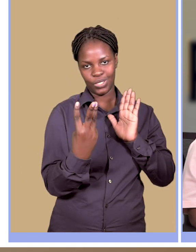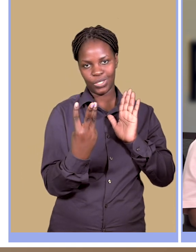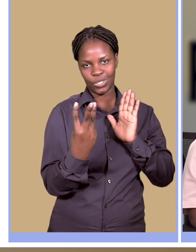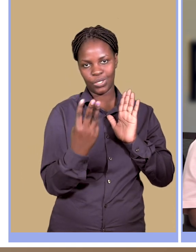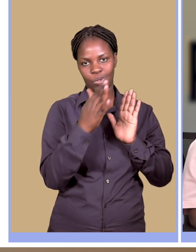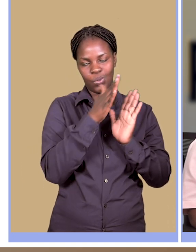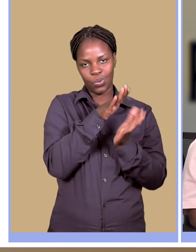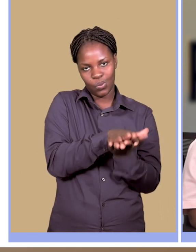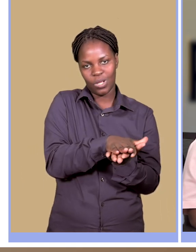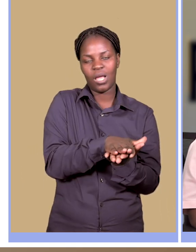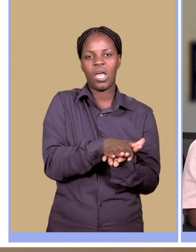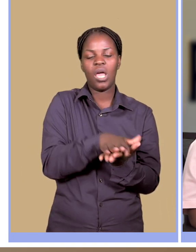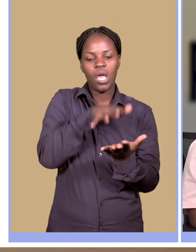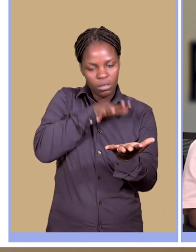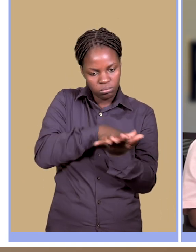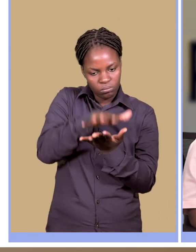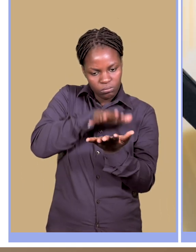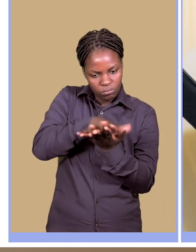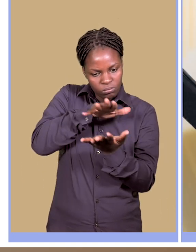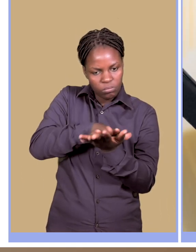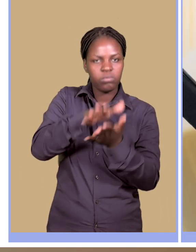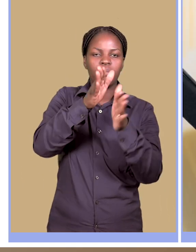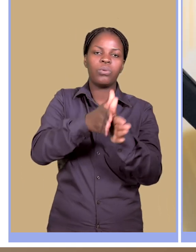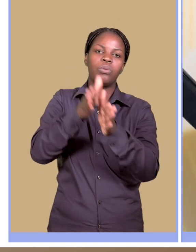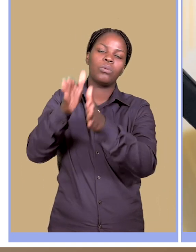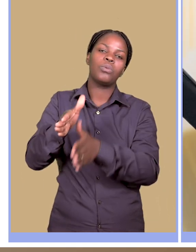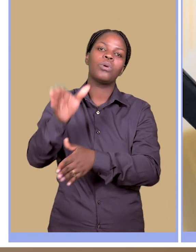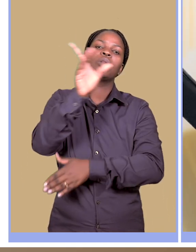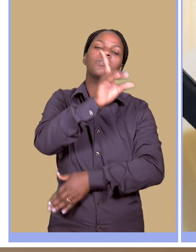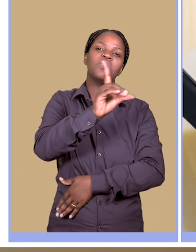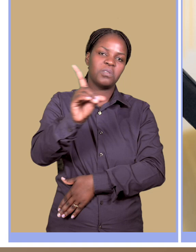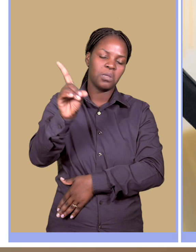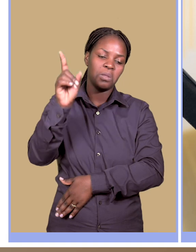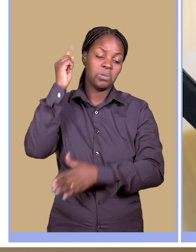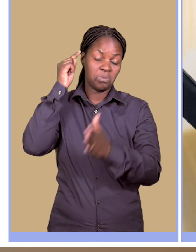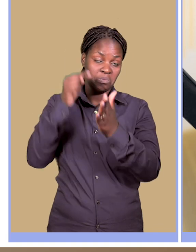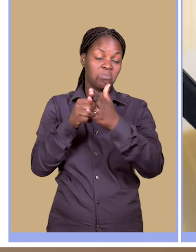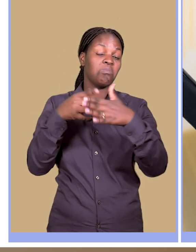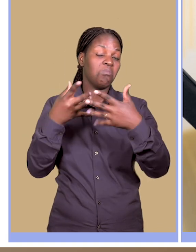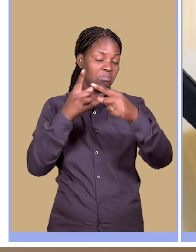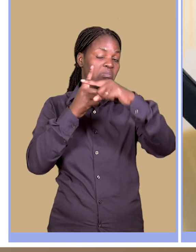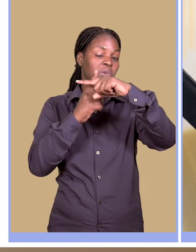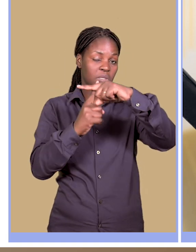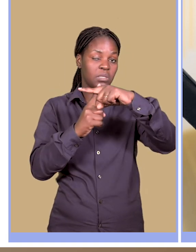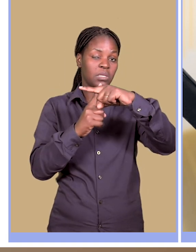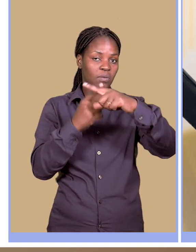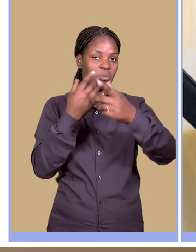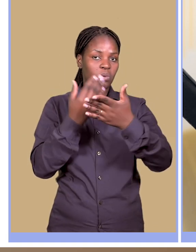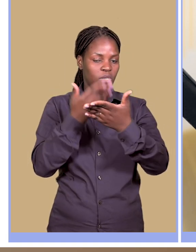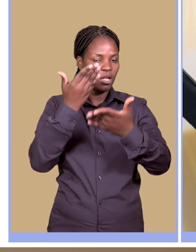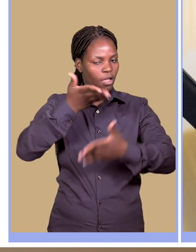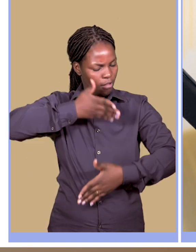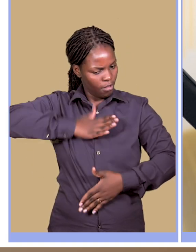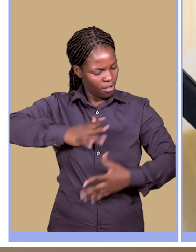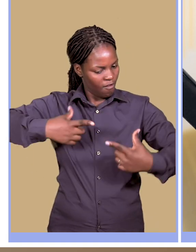artigos. É muita coisa. Já é um bom sinal de um Estado que quer olhar para este grupo